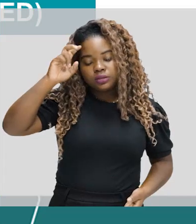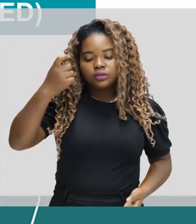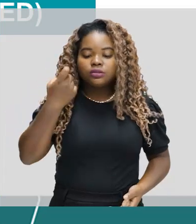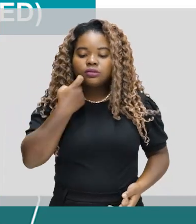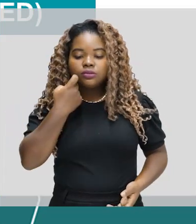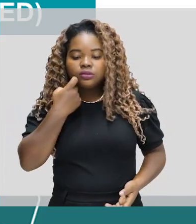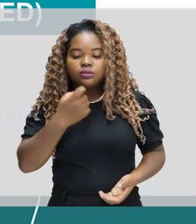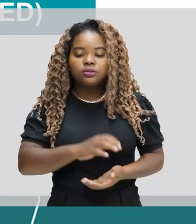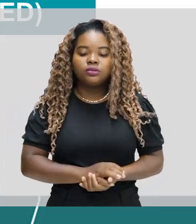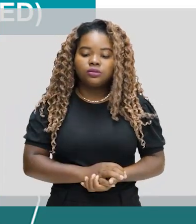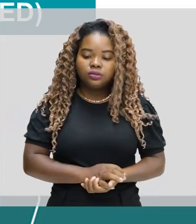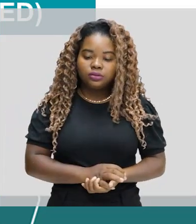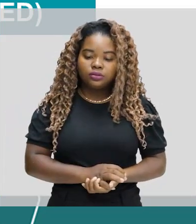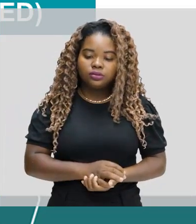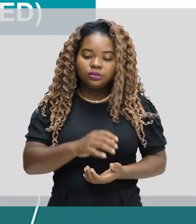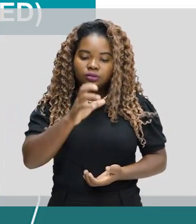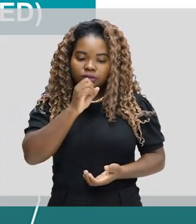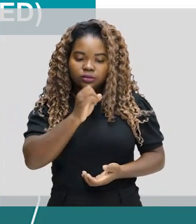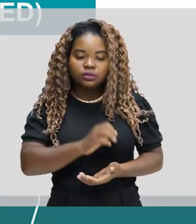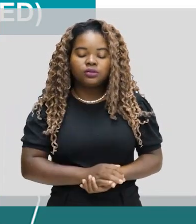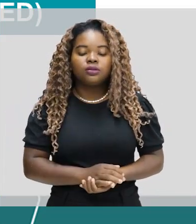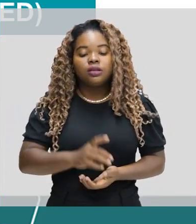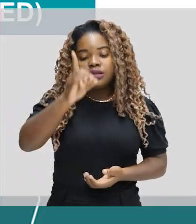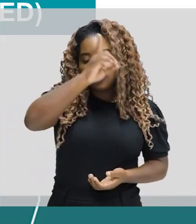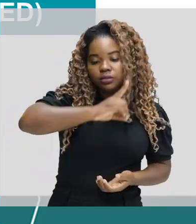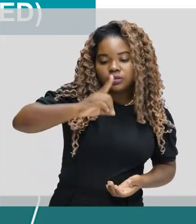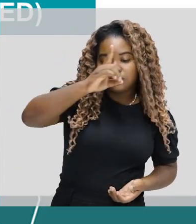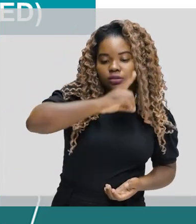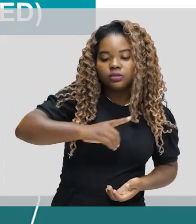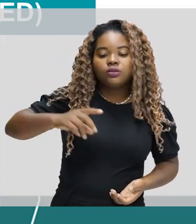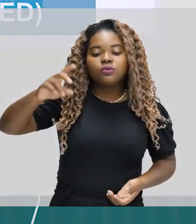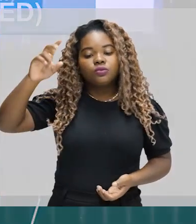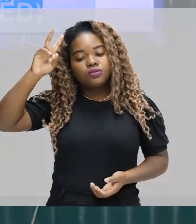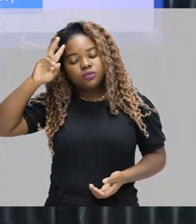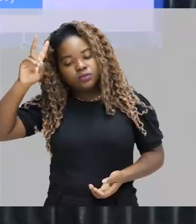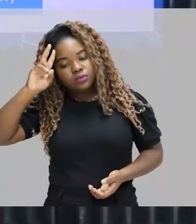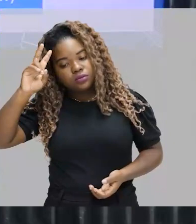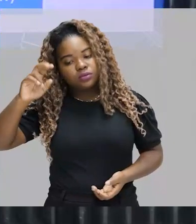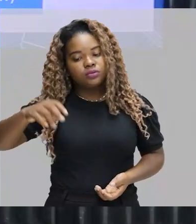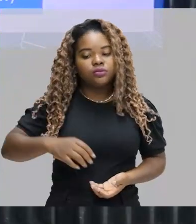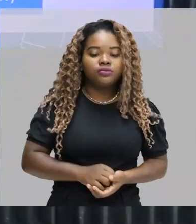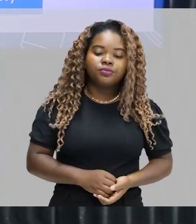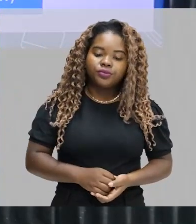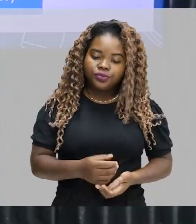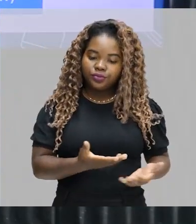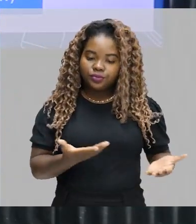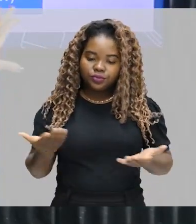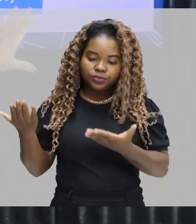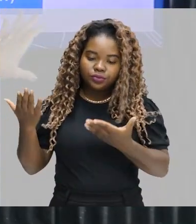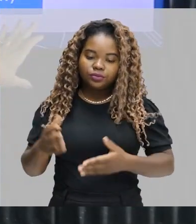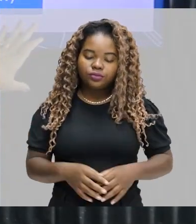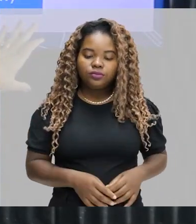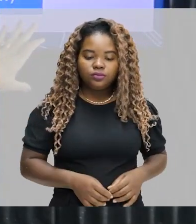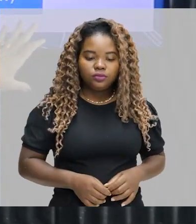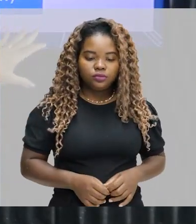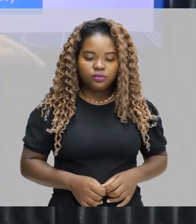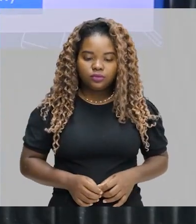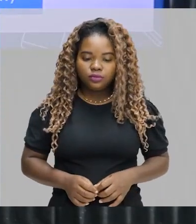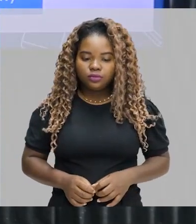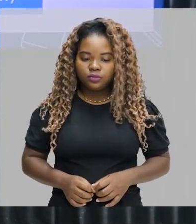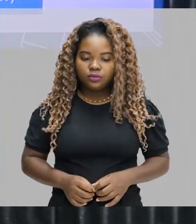e Saturday. Domingo, segunda, terça, quarta, quinta, sexta e